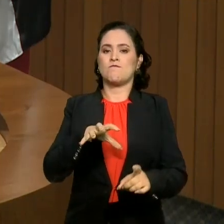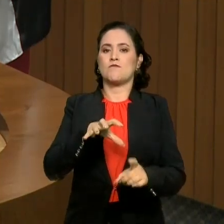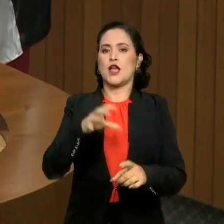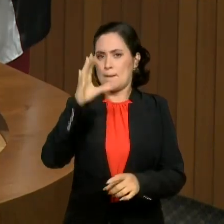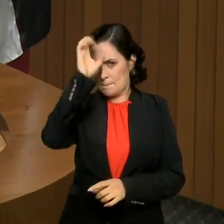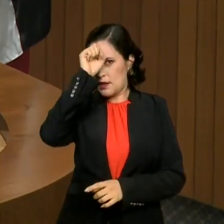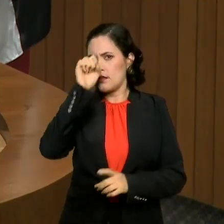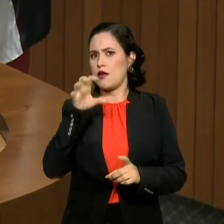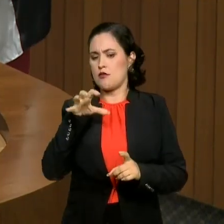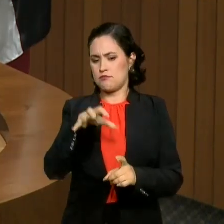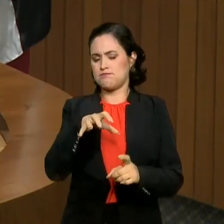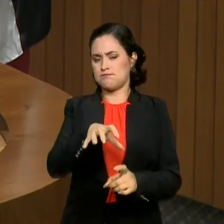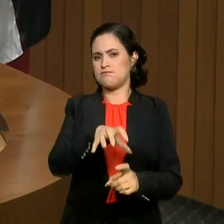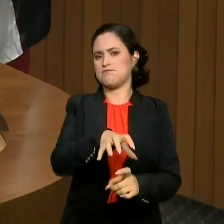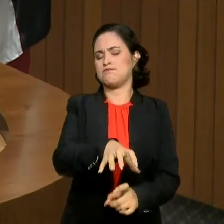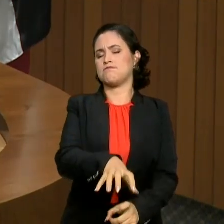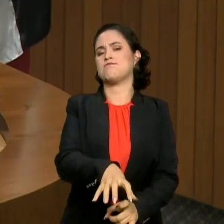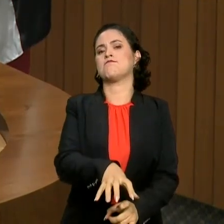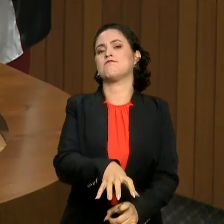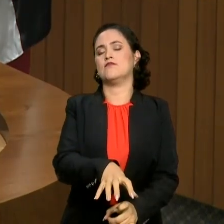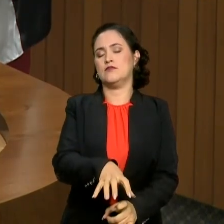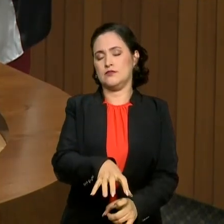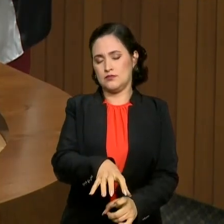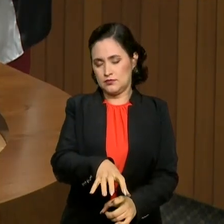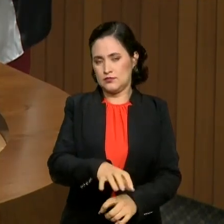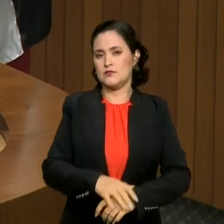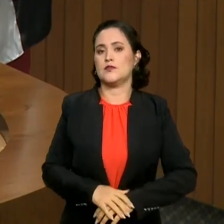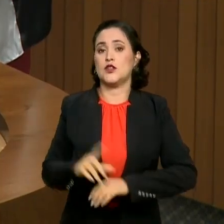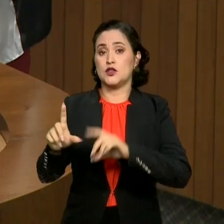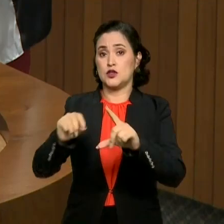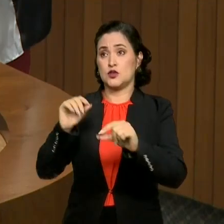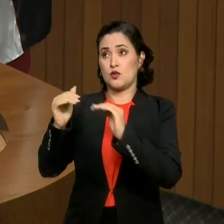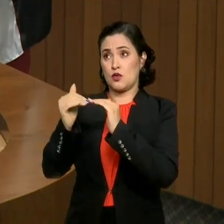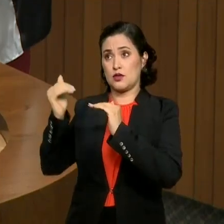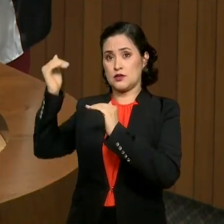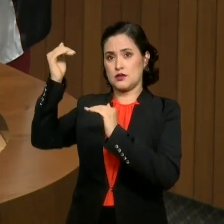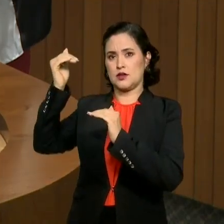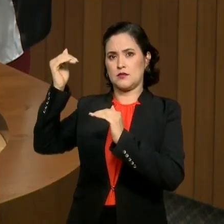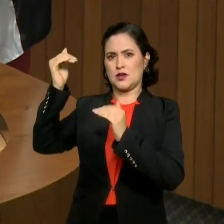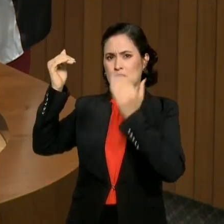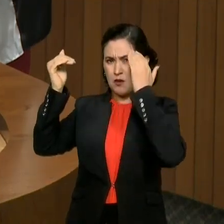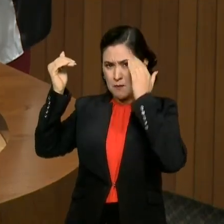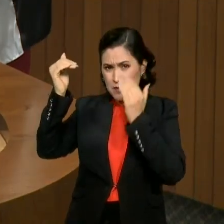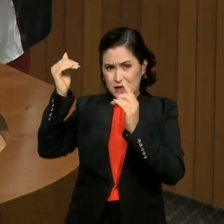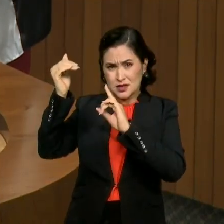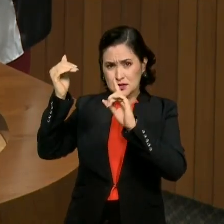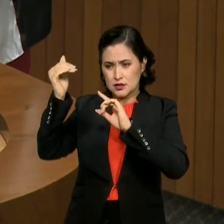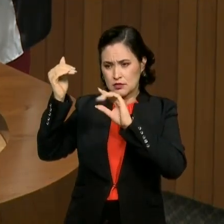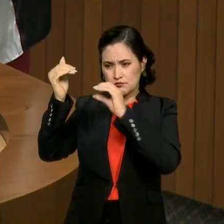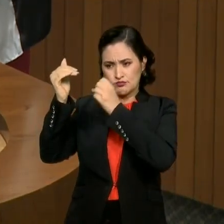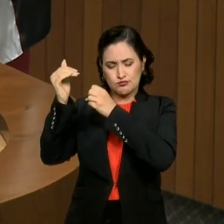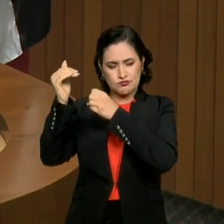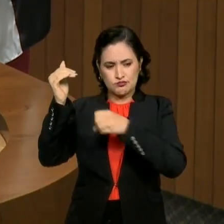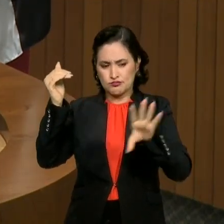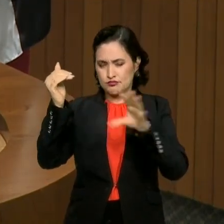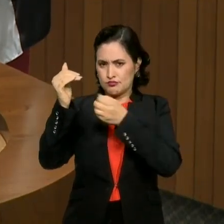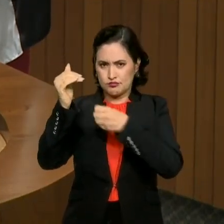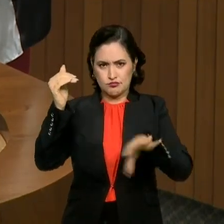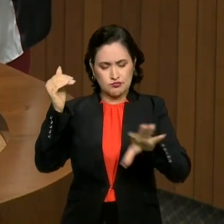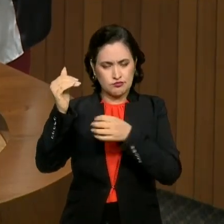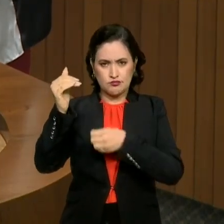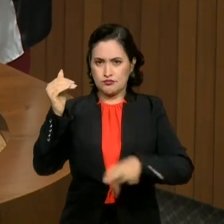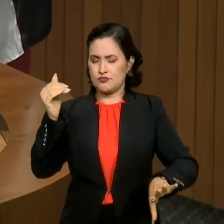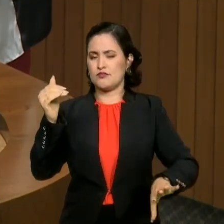assim, a decisão vem de cima e quem não cumpre a decisão é tido como dissidente ou, às